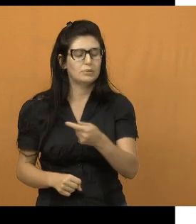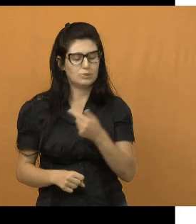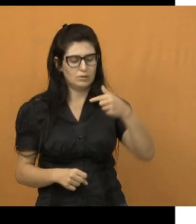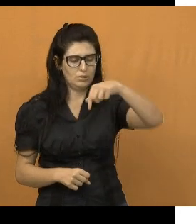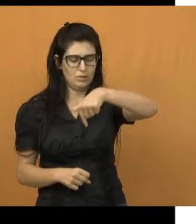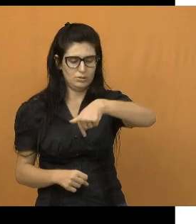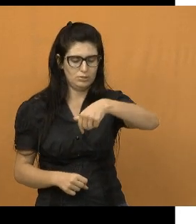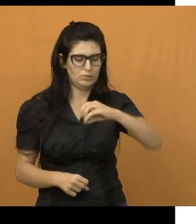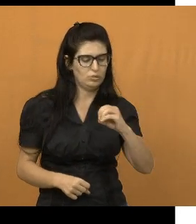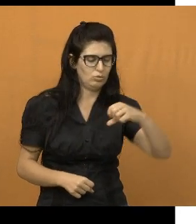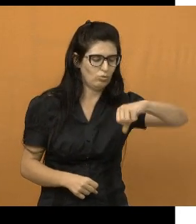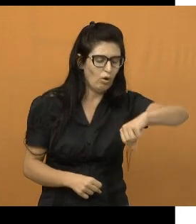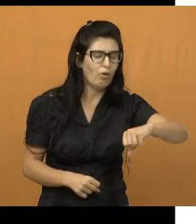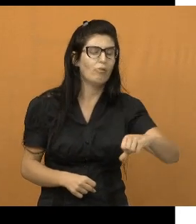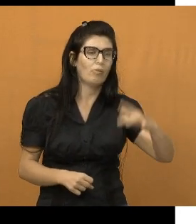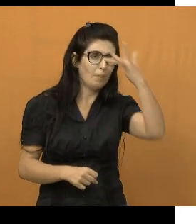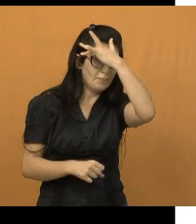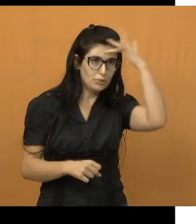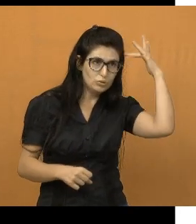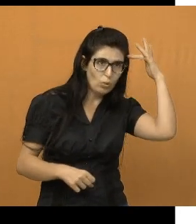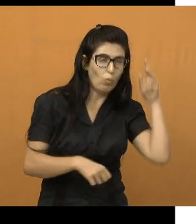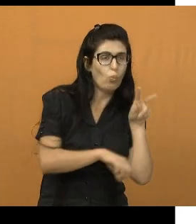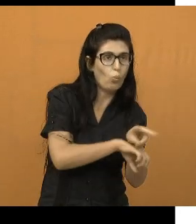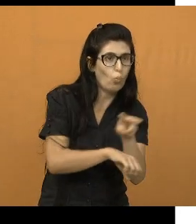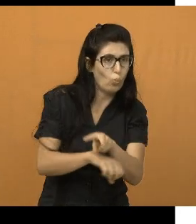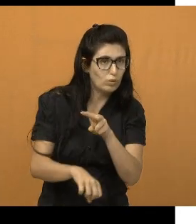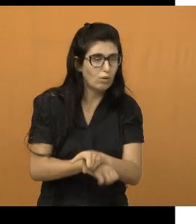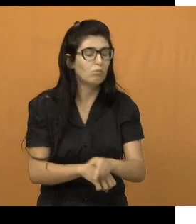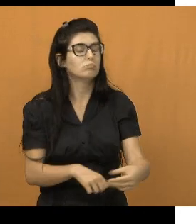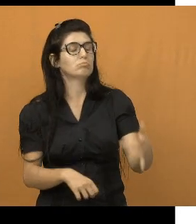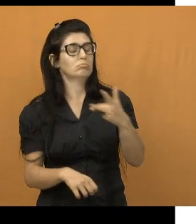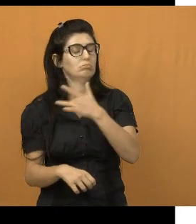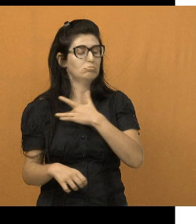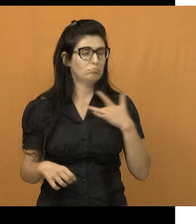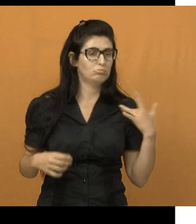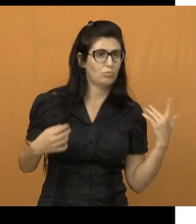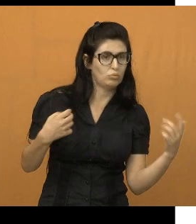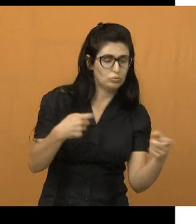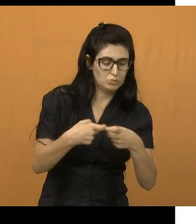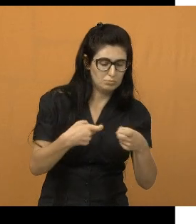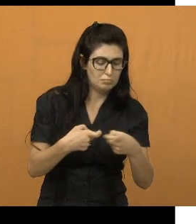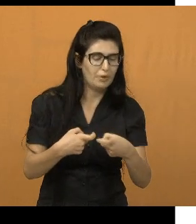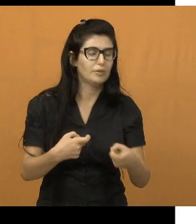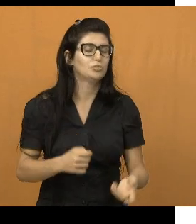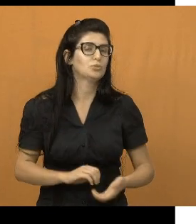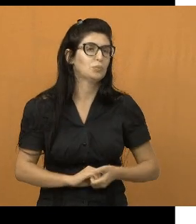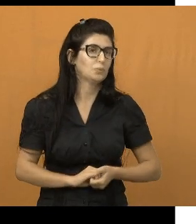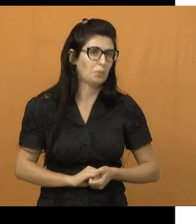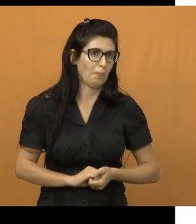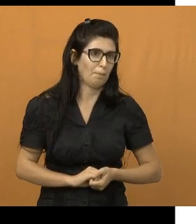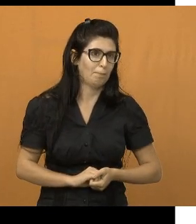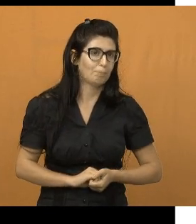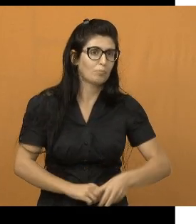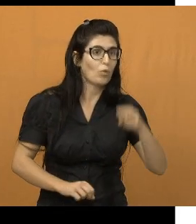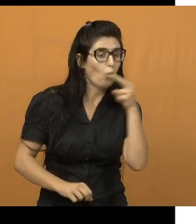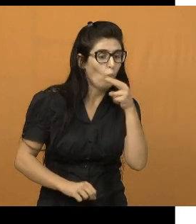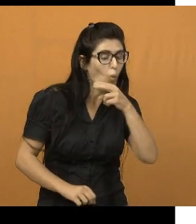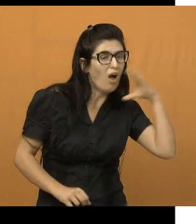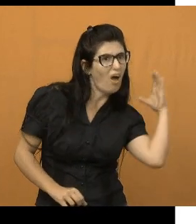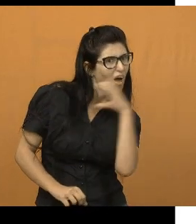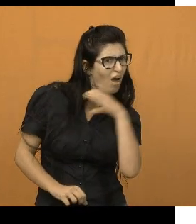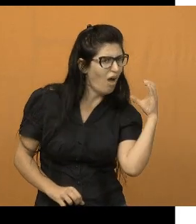151.709 atendimentos referentes às consultas médicas. Na atenção às